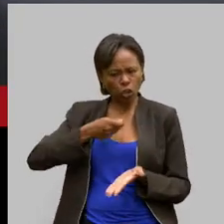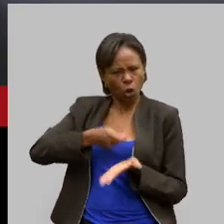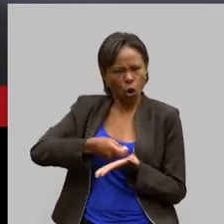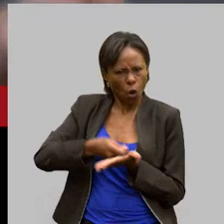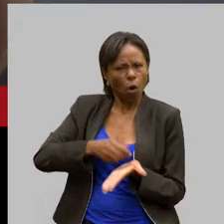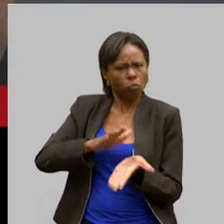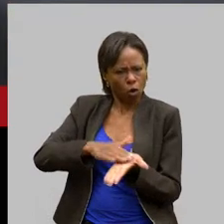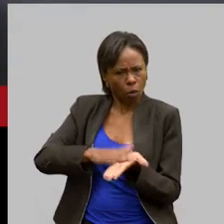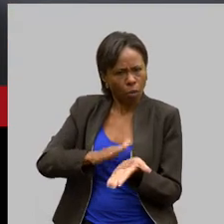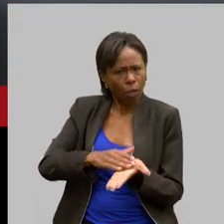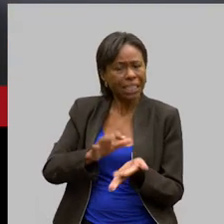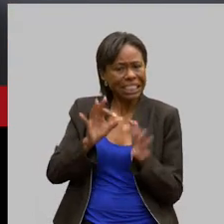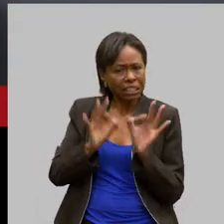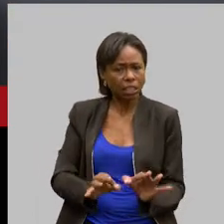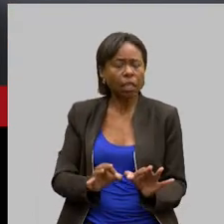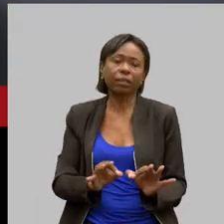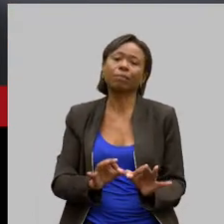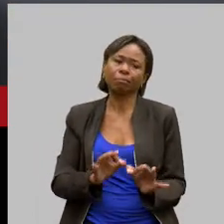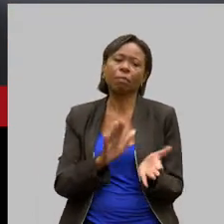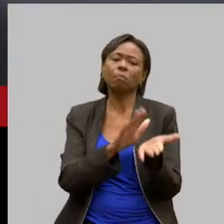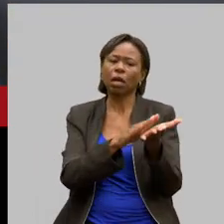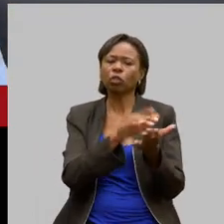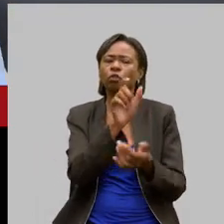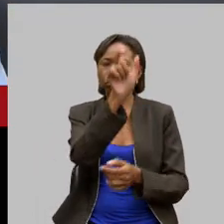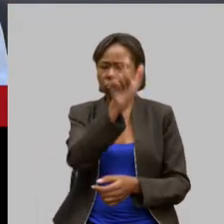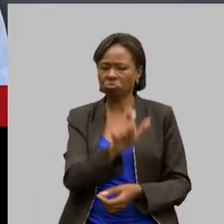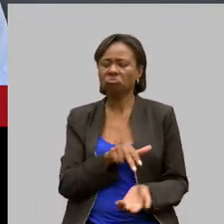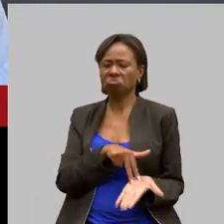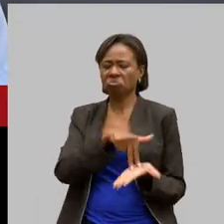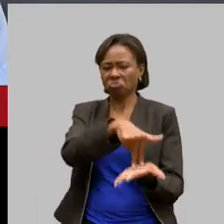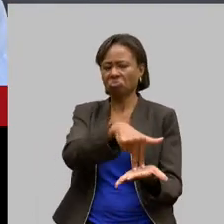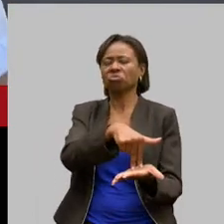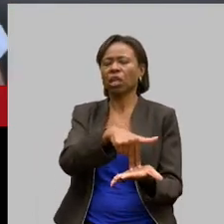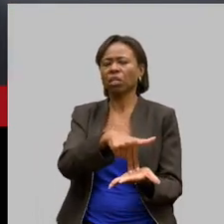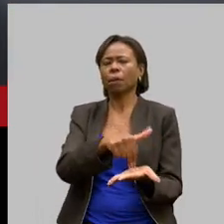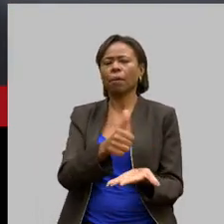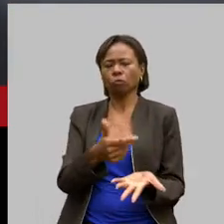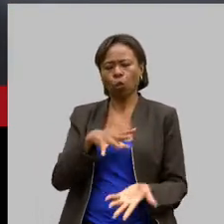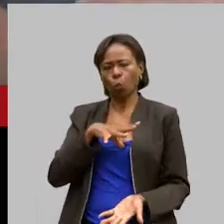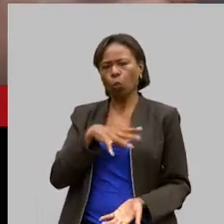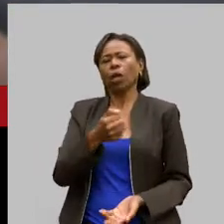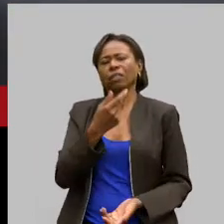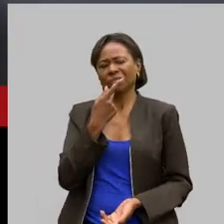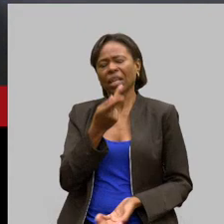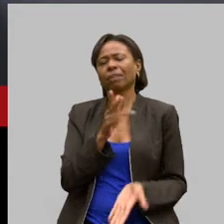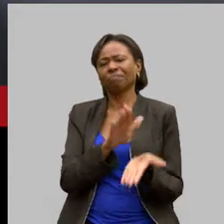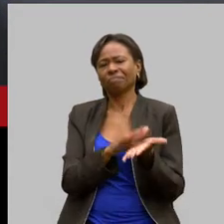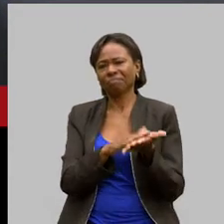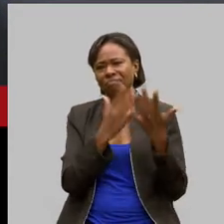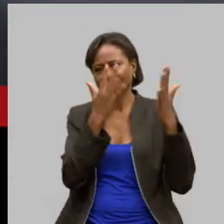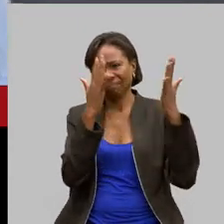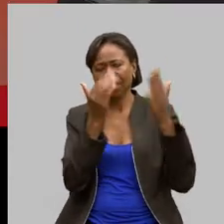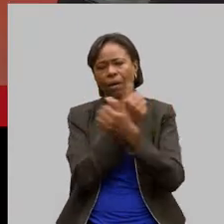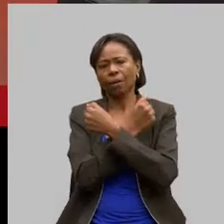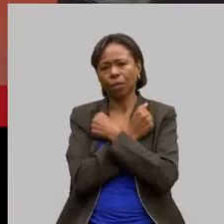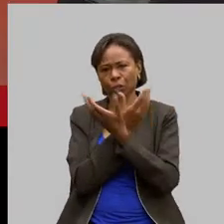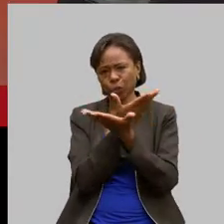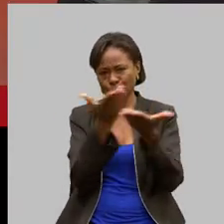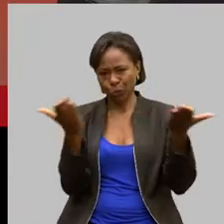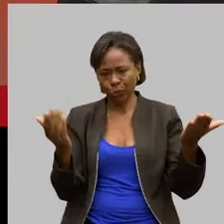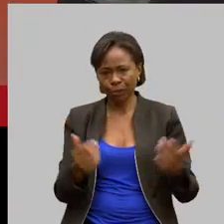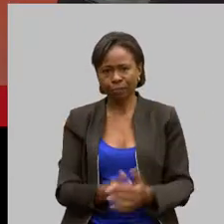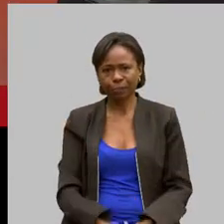é Parabéns para todas as pessoas que tem postura e não tem medo de falar isso aí um abraço a todos fiquem todos com